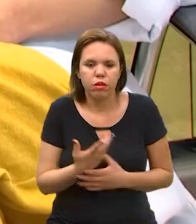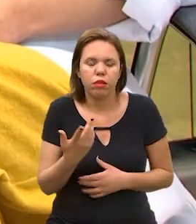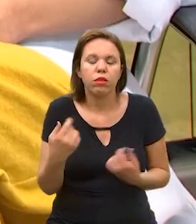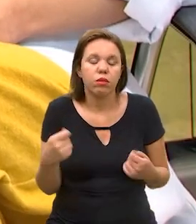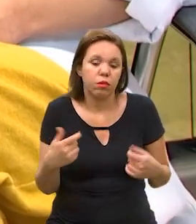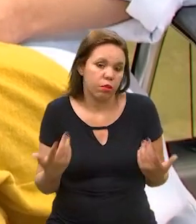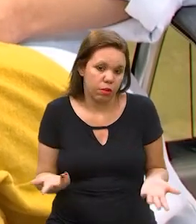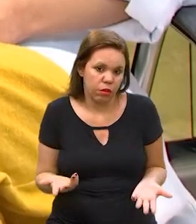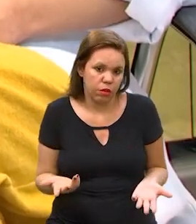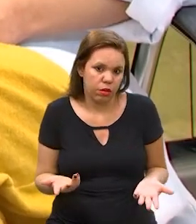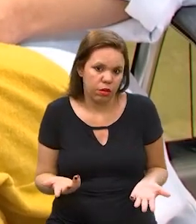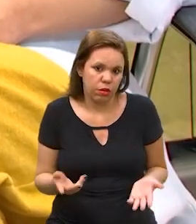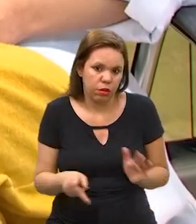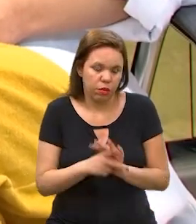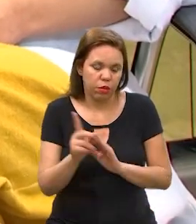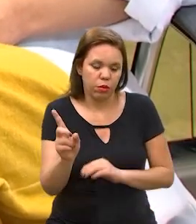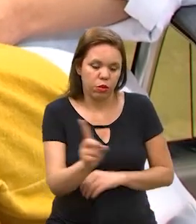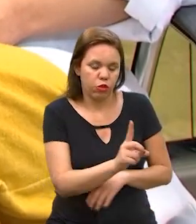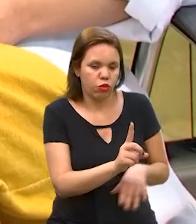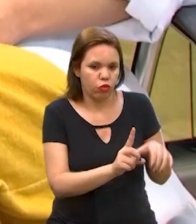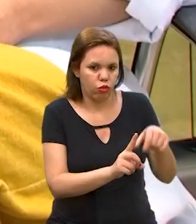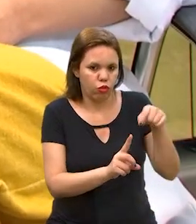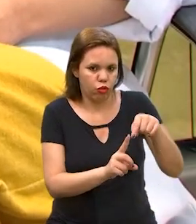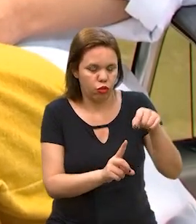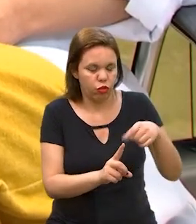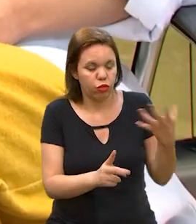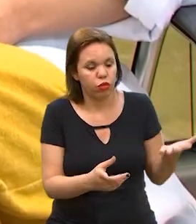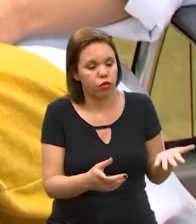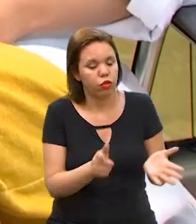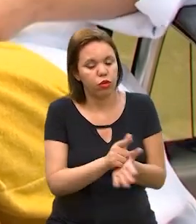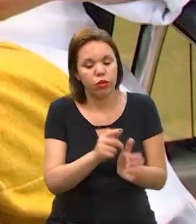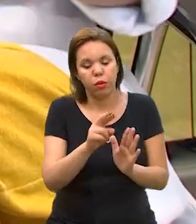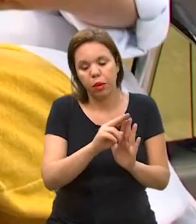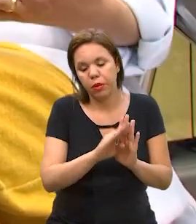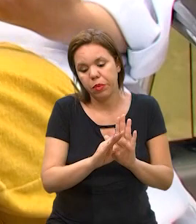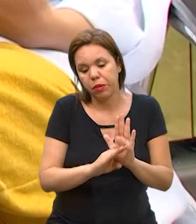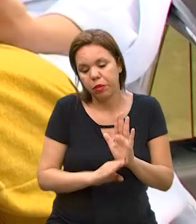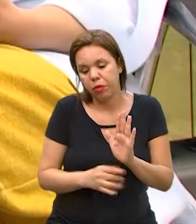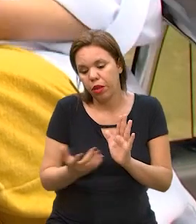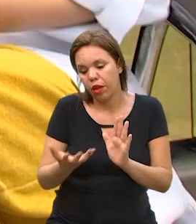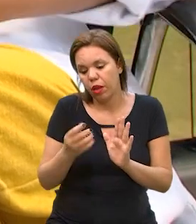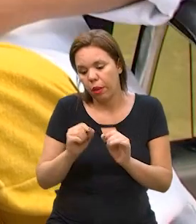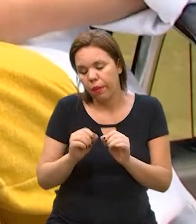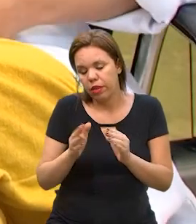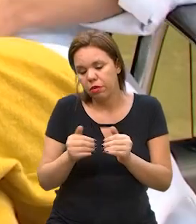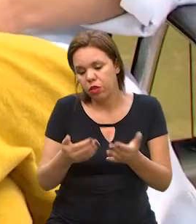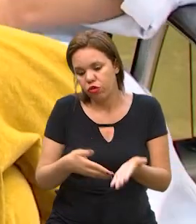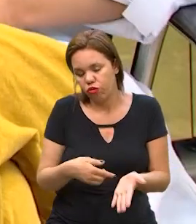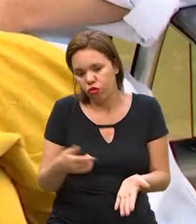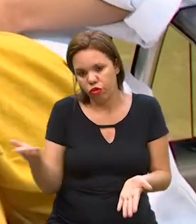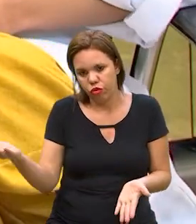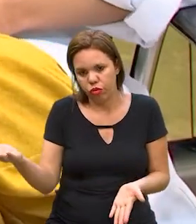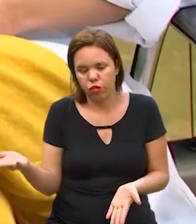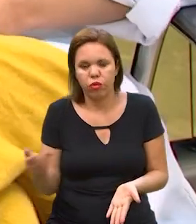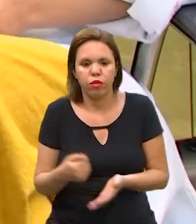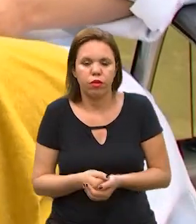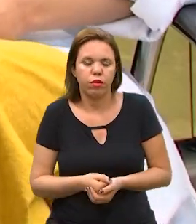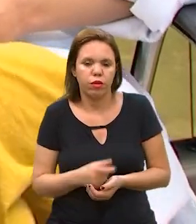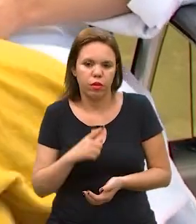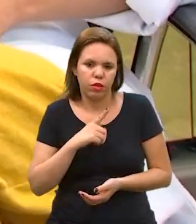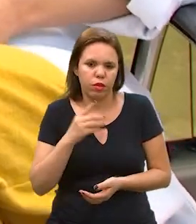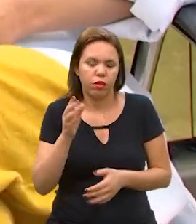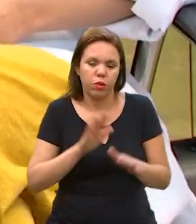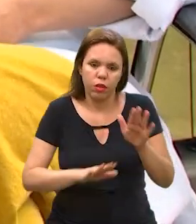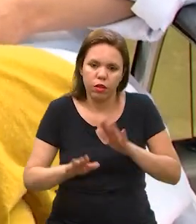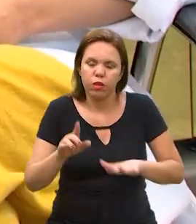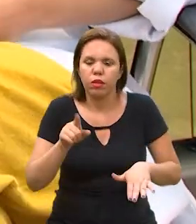aquele raio-x? Então, o próprio paciente vem, né? Pronto, olha, eu vim com uma lista de exames que eu queria que o senhor solicitasse.